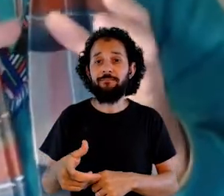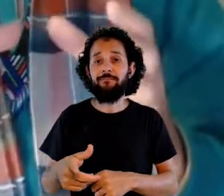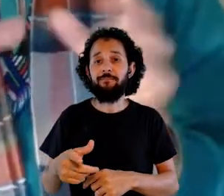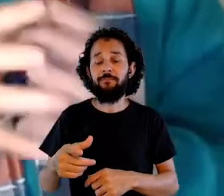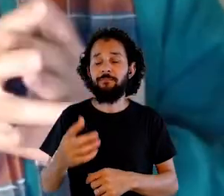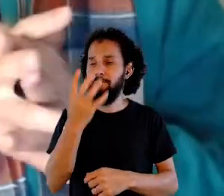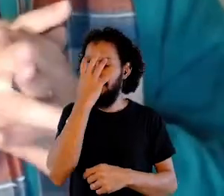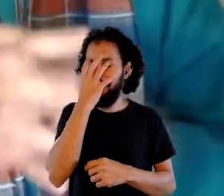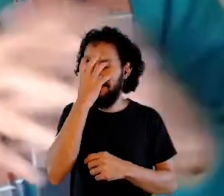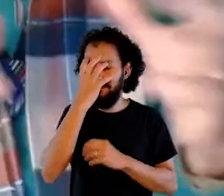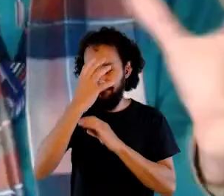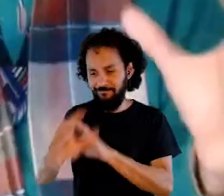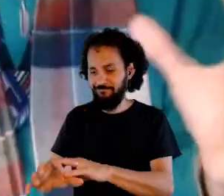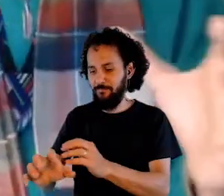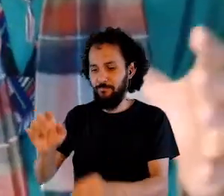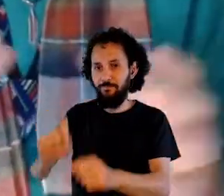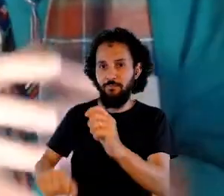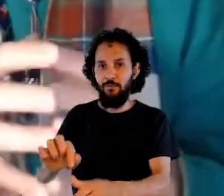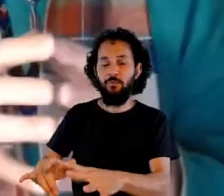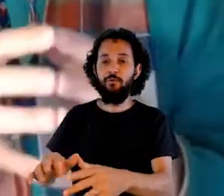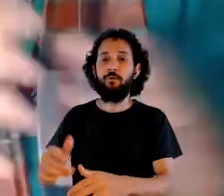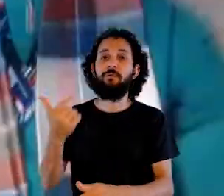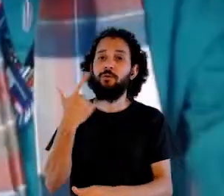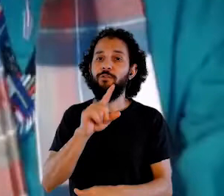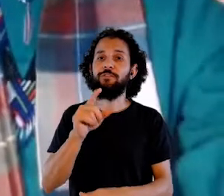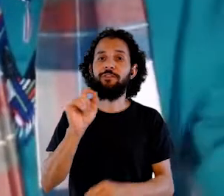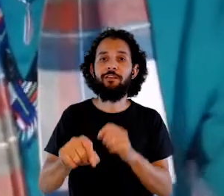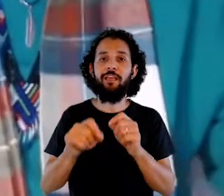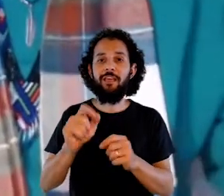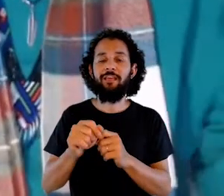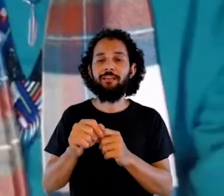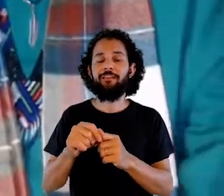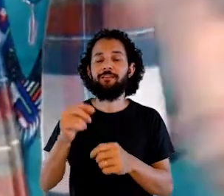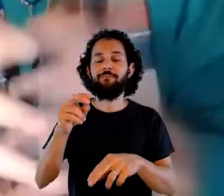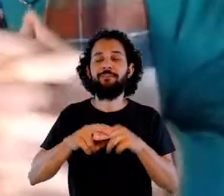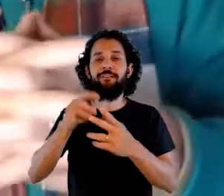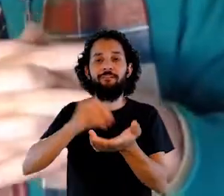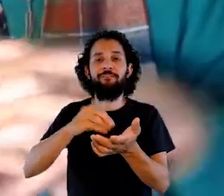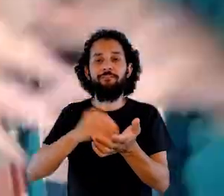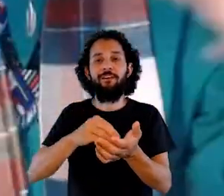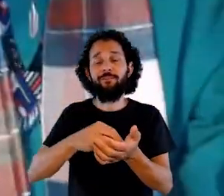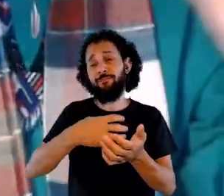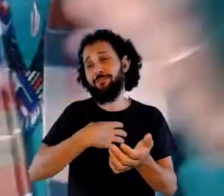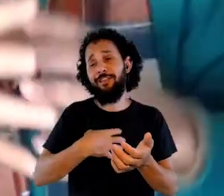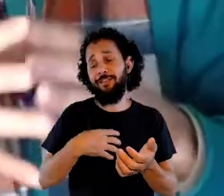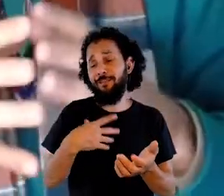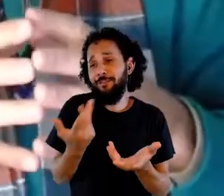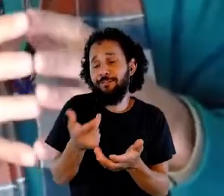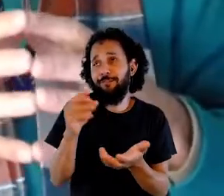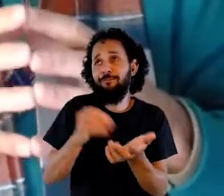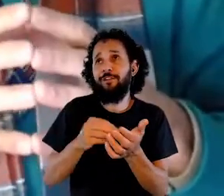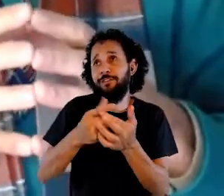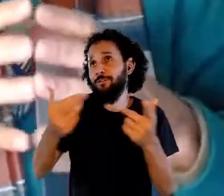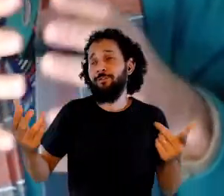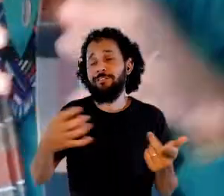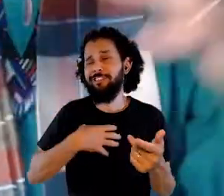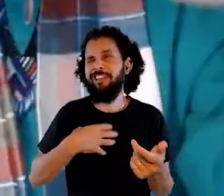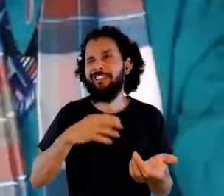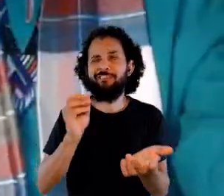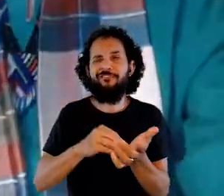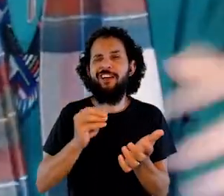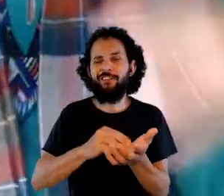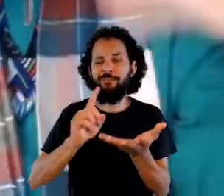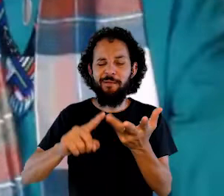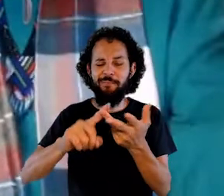poder atravessar as carências de criança, as carências que eles têm, os medos, essas coisas todas, né?